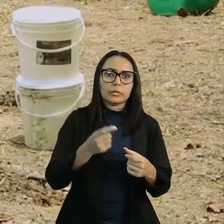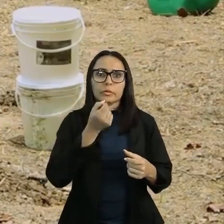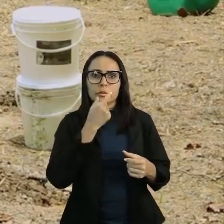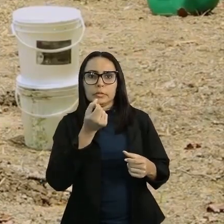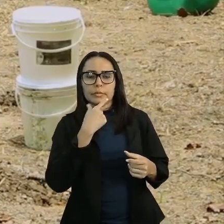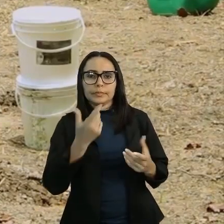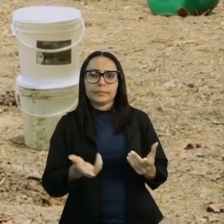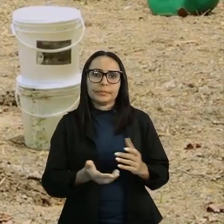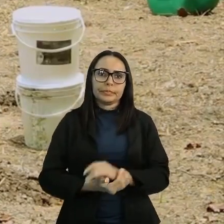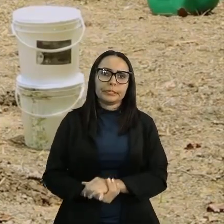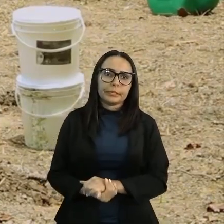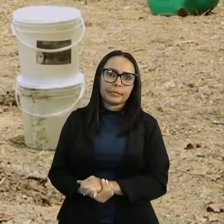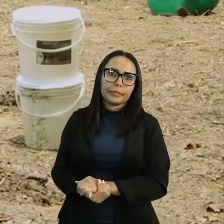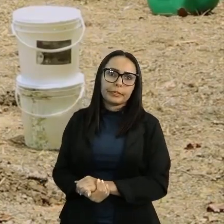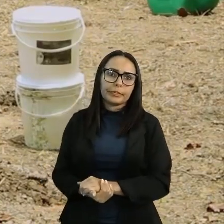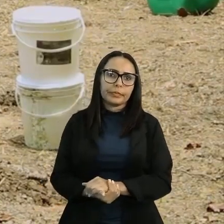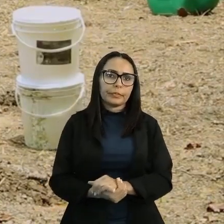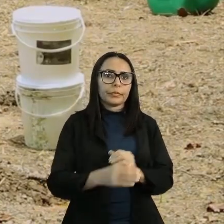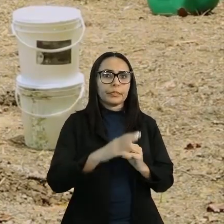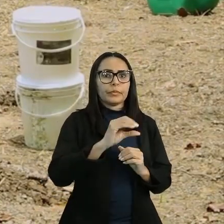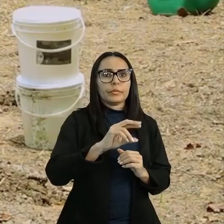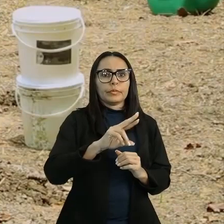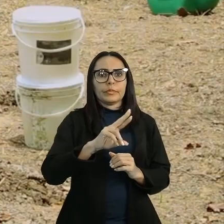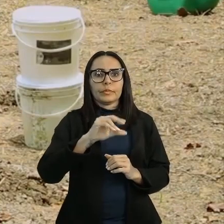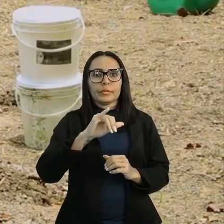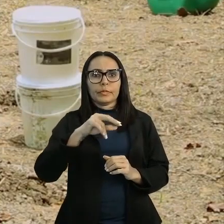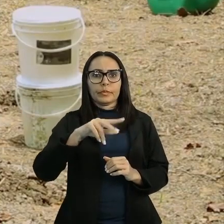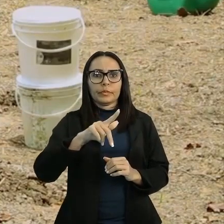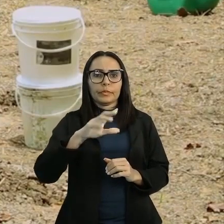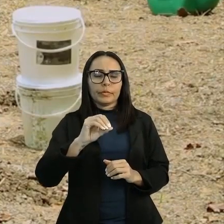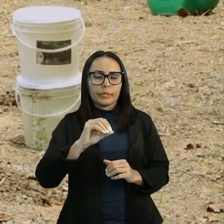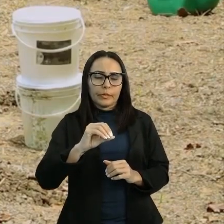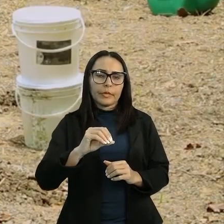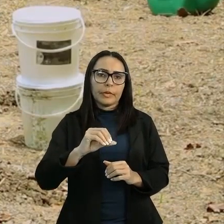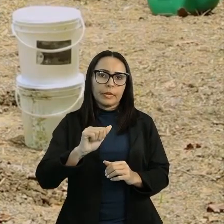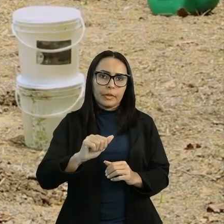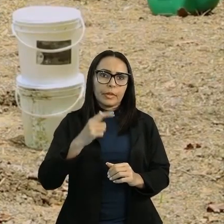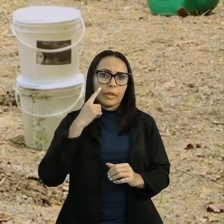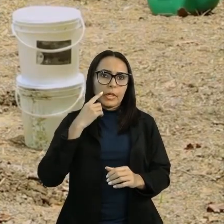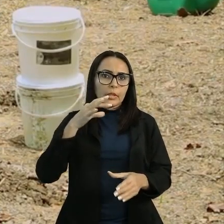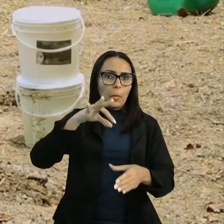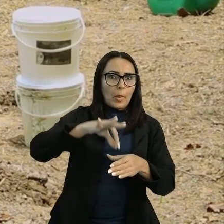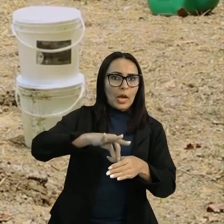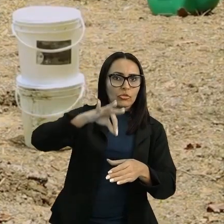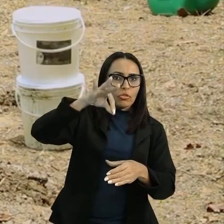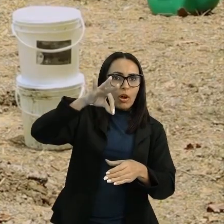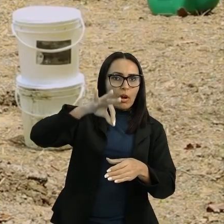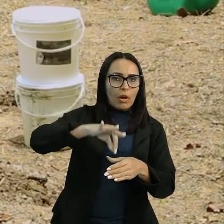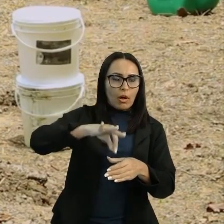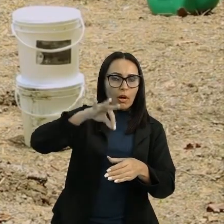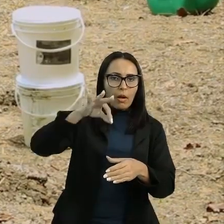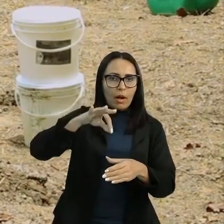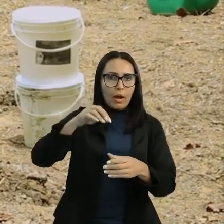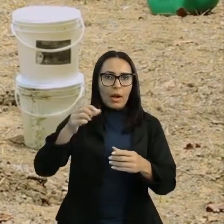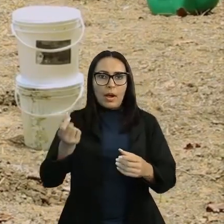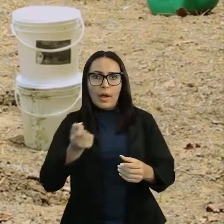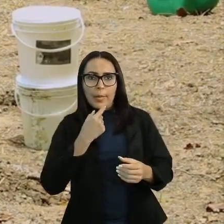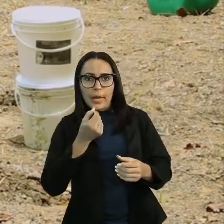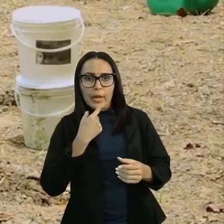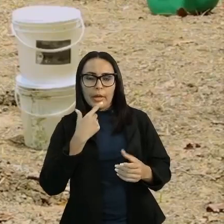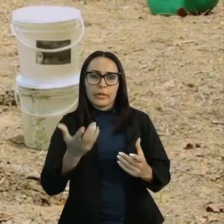Estamos criando um espaço de ervas medicinais. Começamos com a babosa, né, que é o aloe vera, que é bem